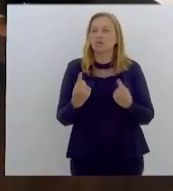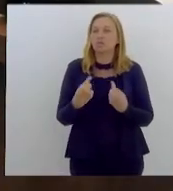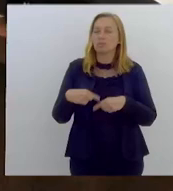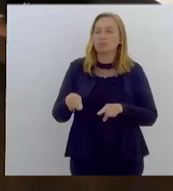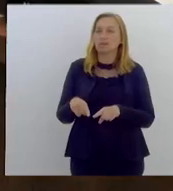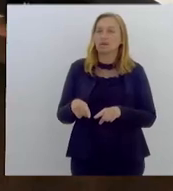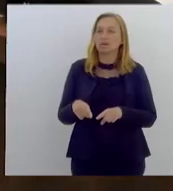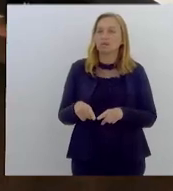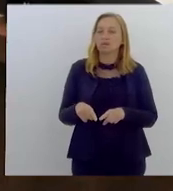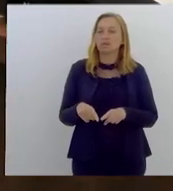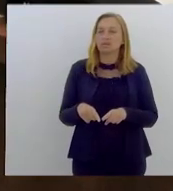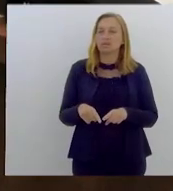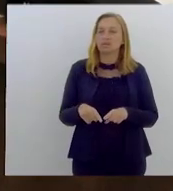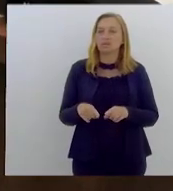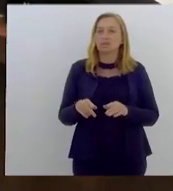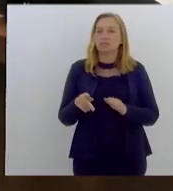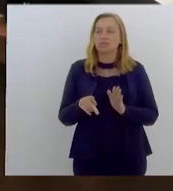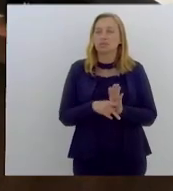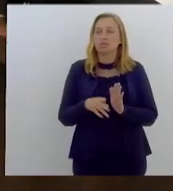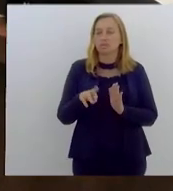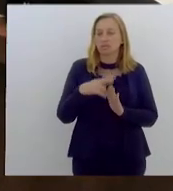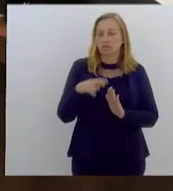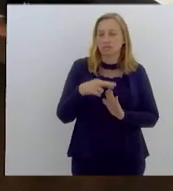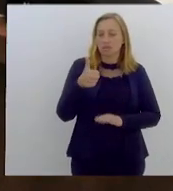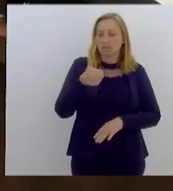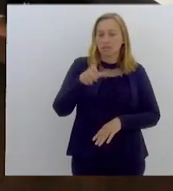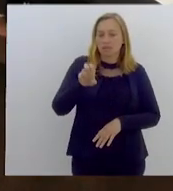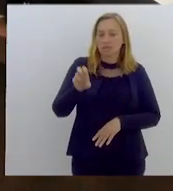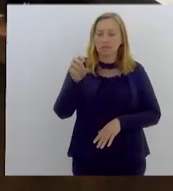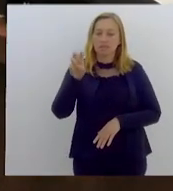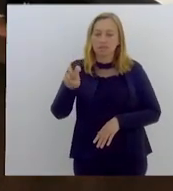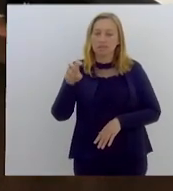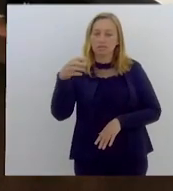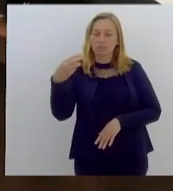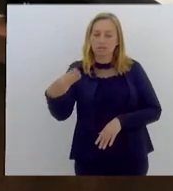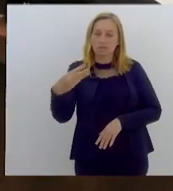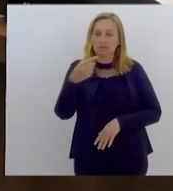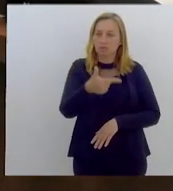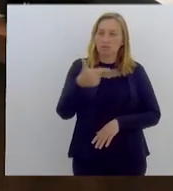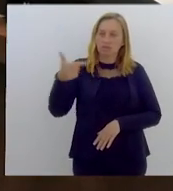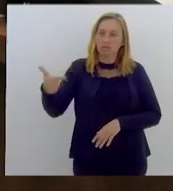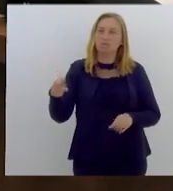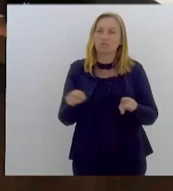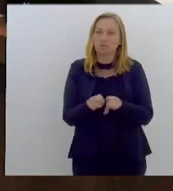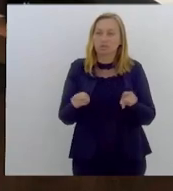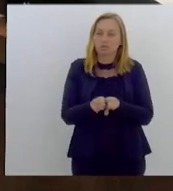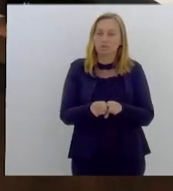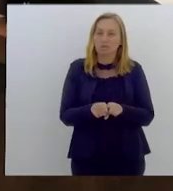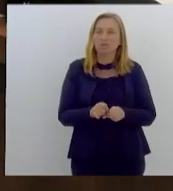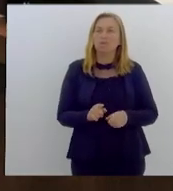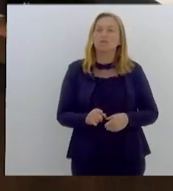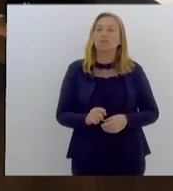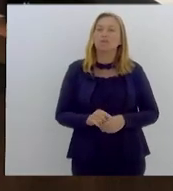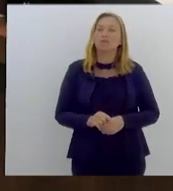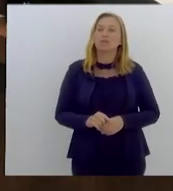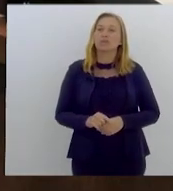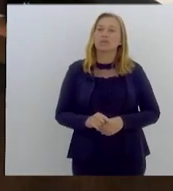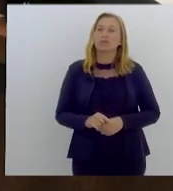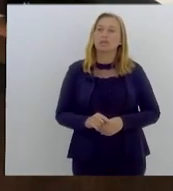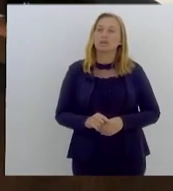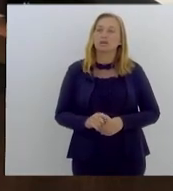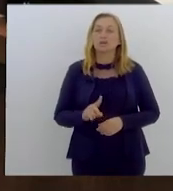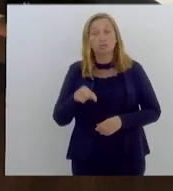contrário ao projeto de resolução 1553 de 2022, também da bancada do PSOL, e